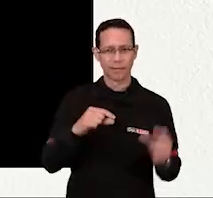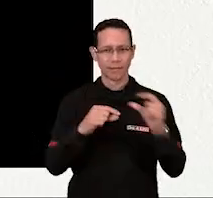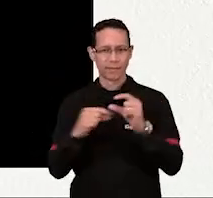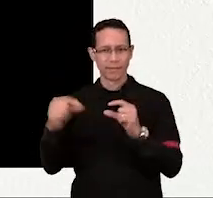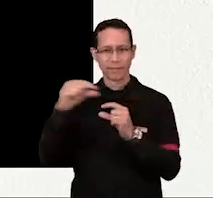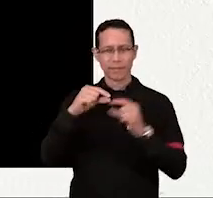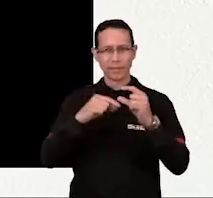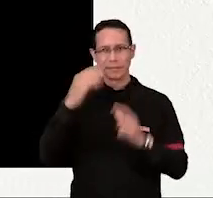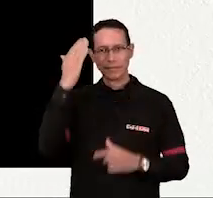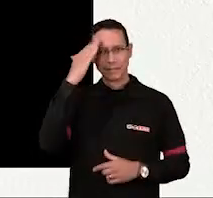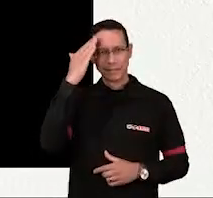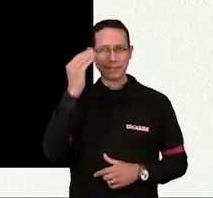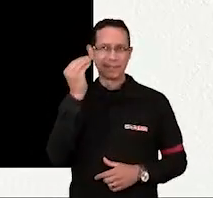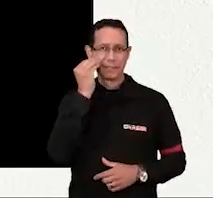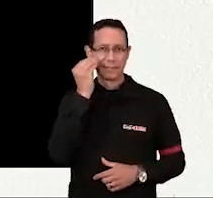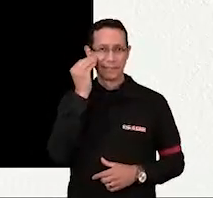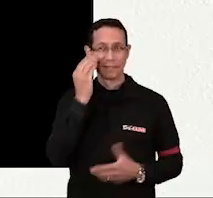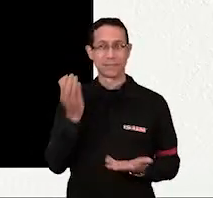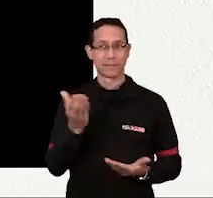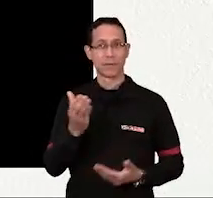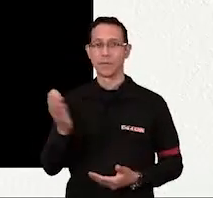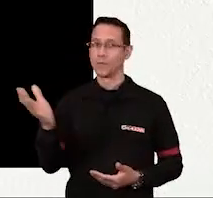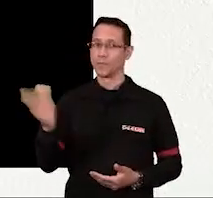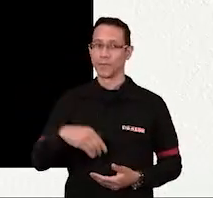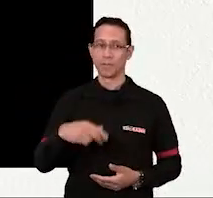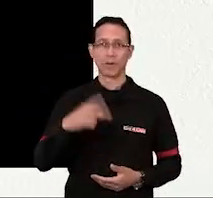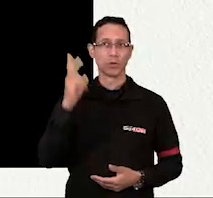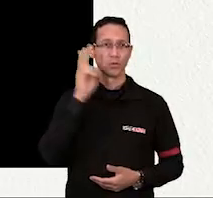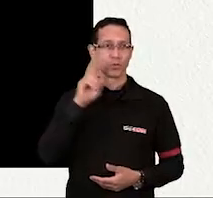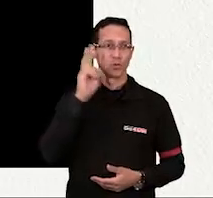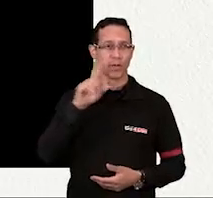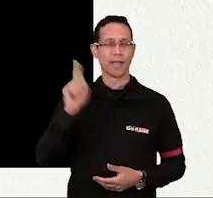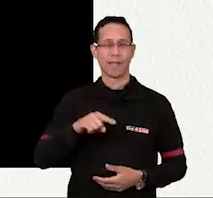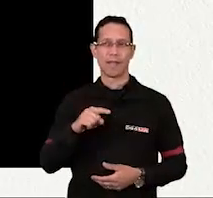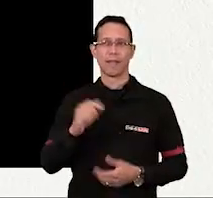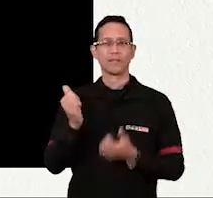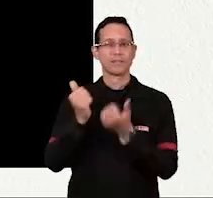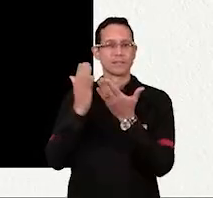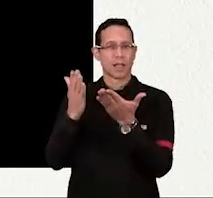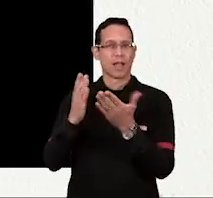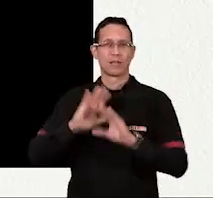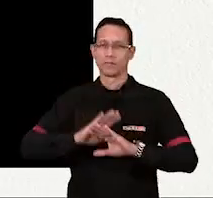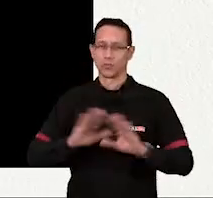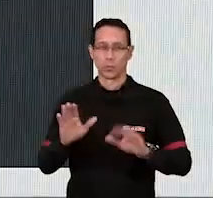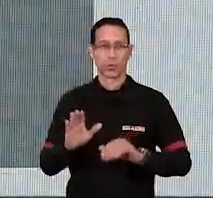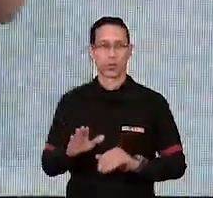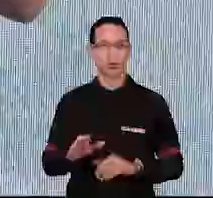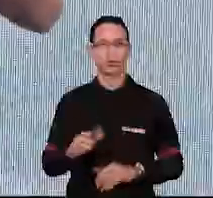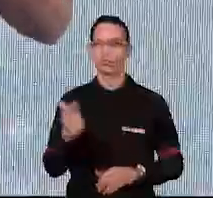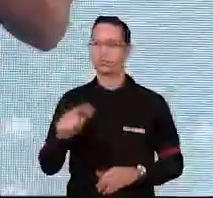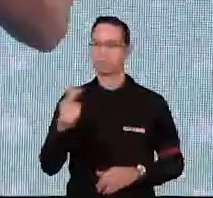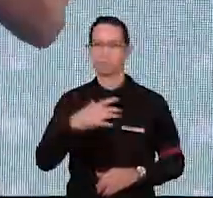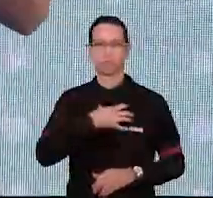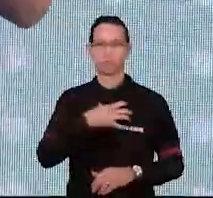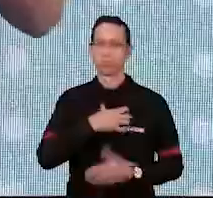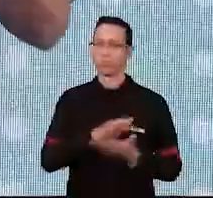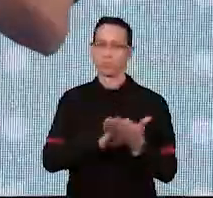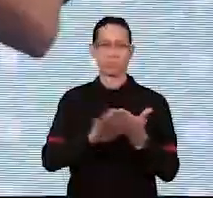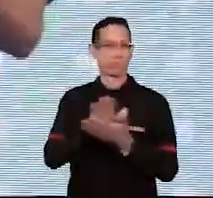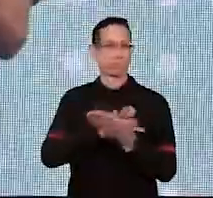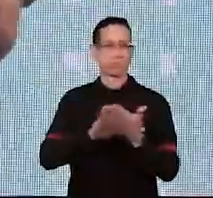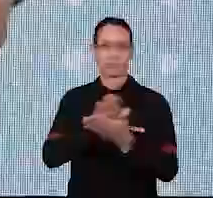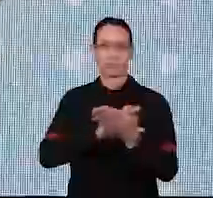algum prognóstico. De novo, foi um animal que veio com histórico de otite externa purulenta, não tinha sintoma nenhum